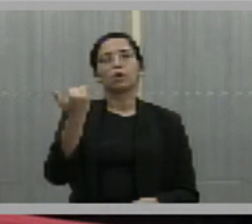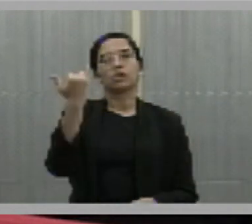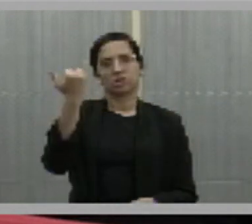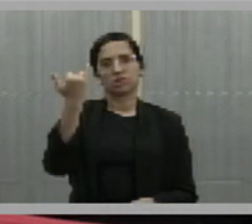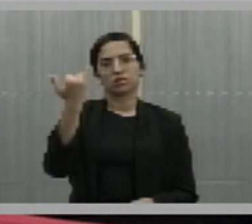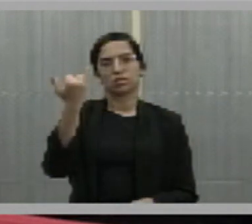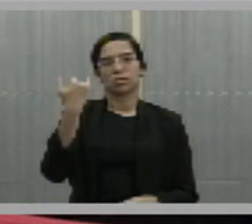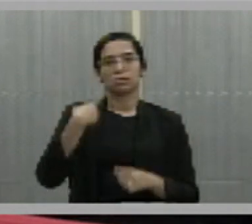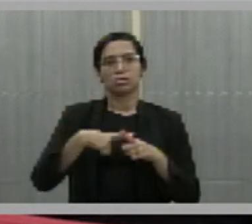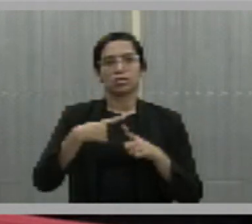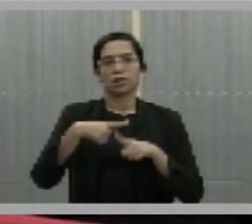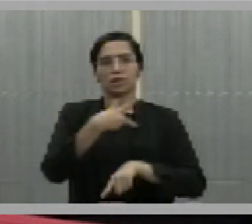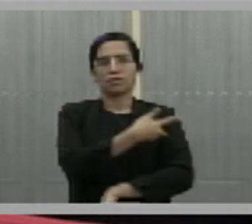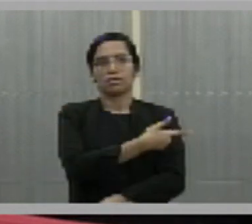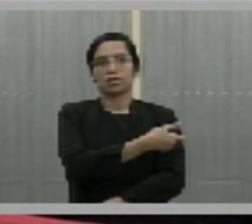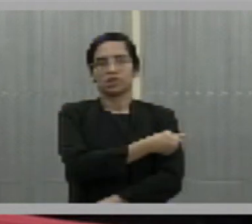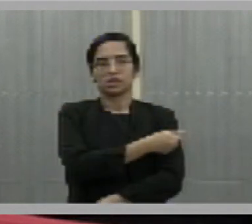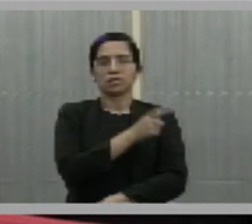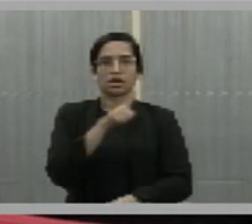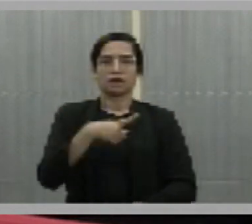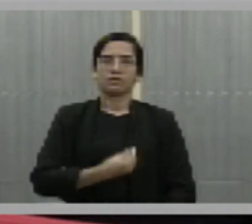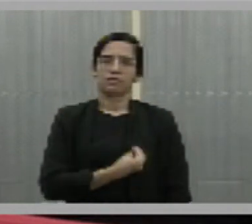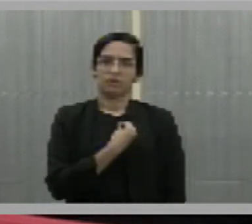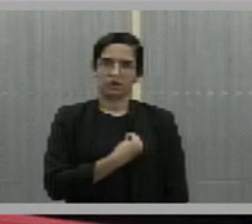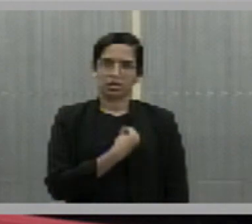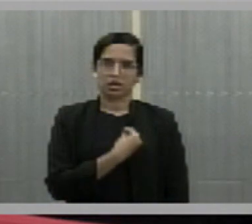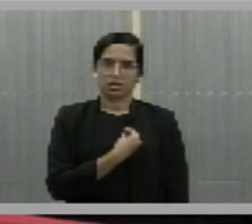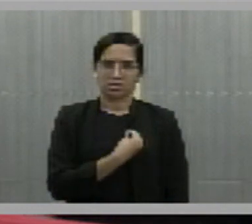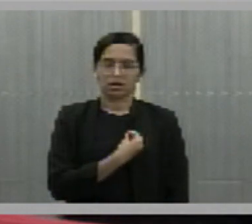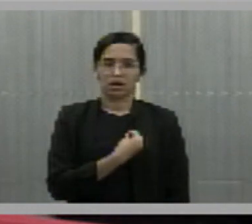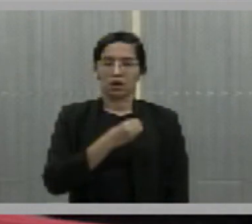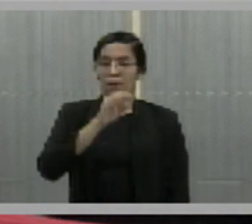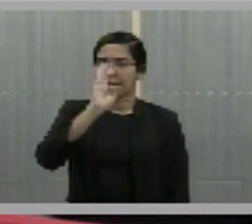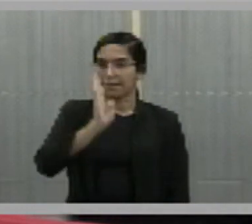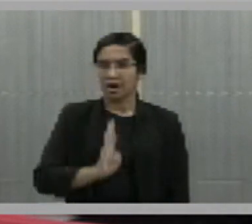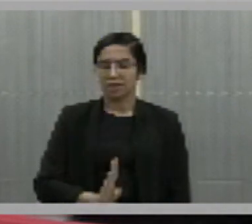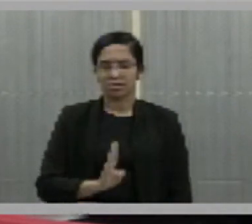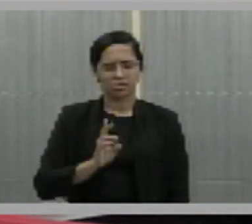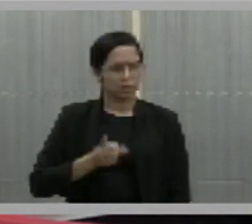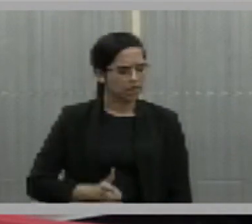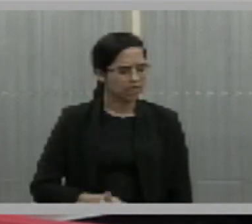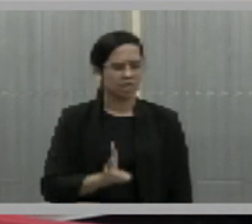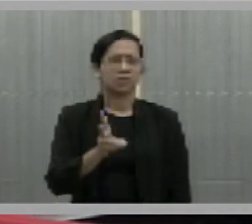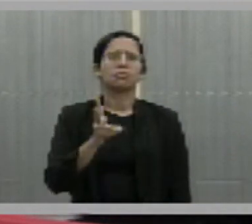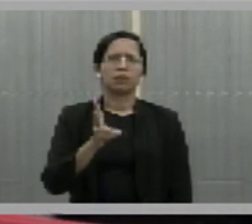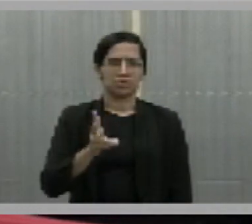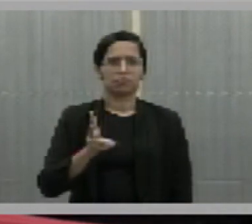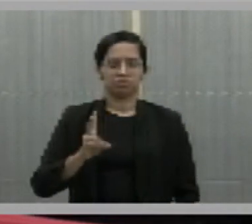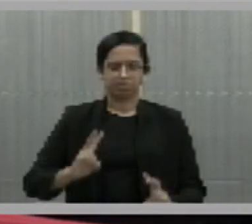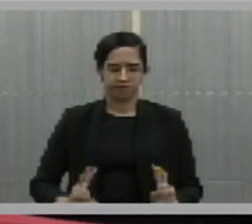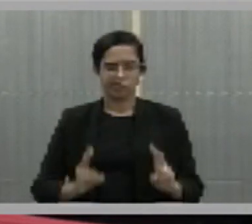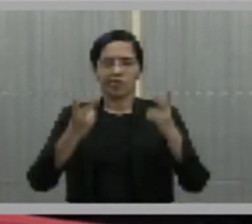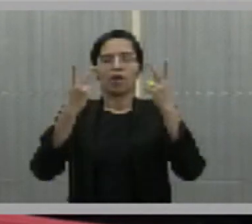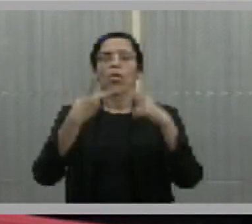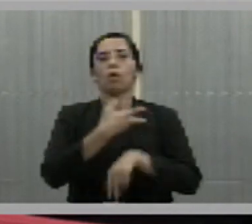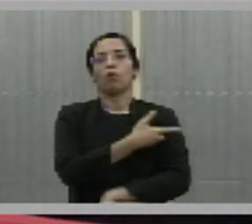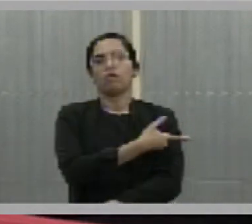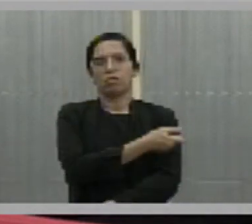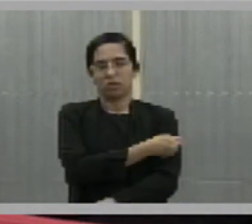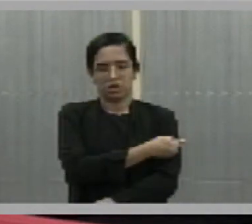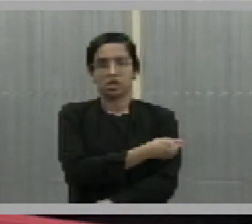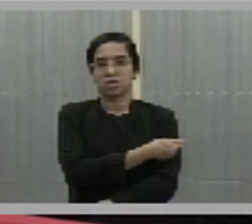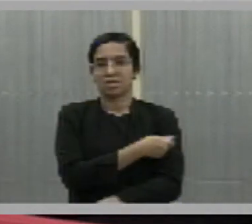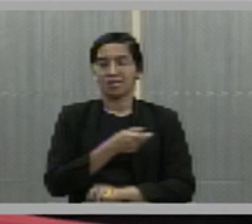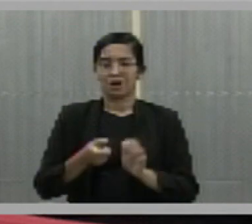porque vacina é vida. O Brasil sempre foi um país que valorizou muito a sua vacinação. E, como disse, isso foi